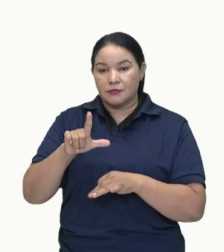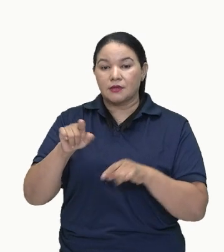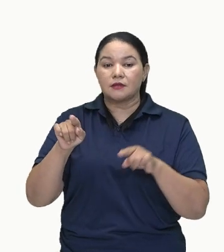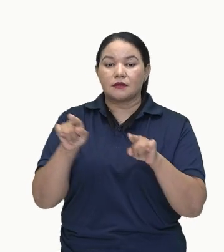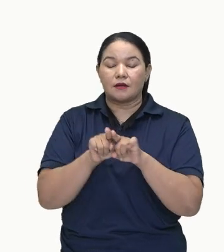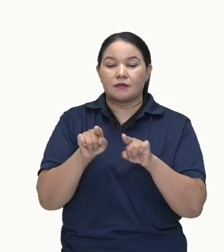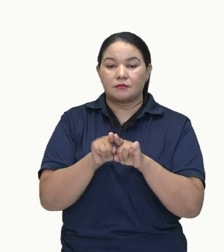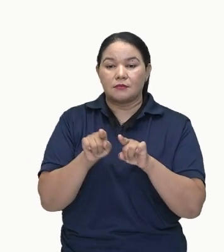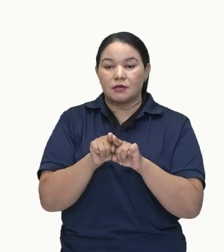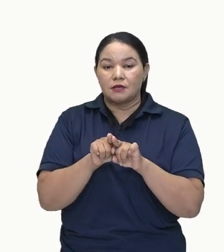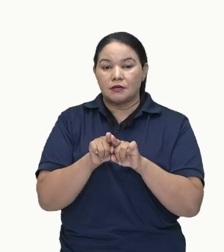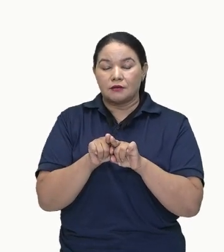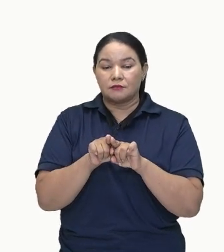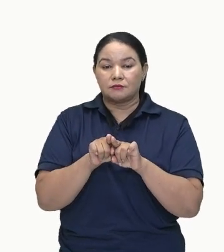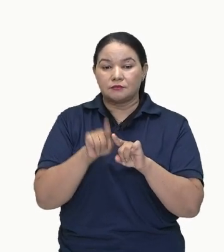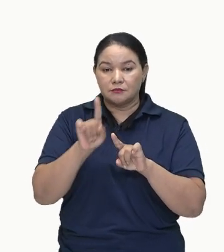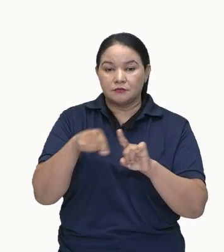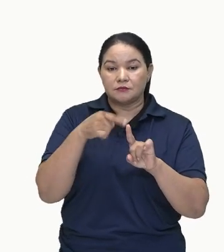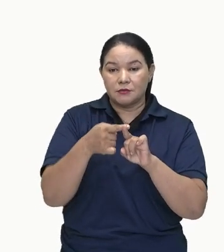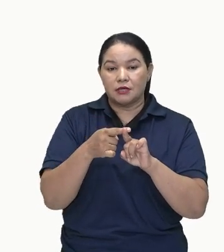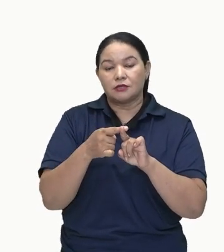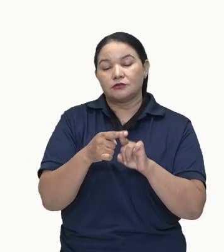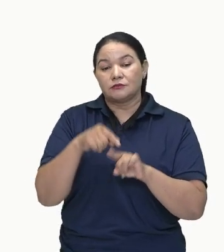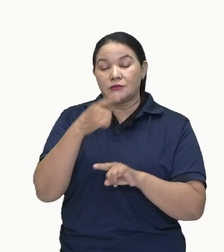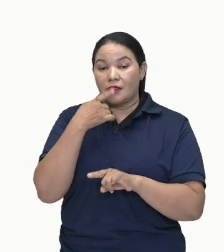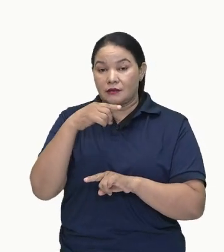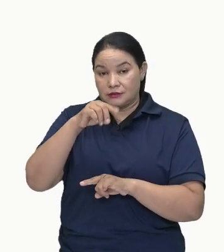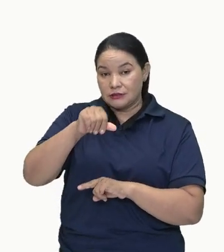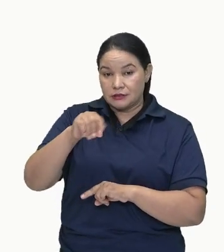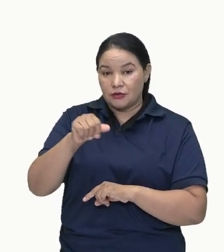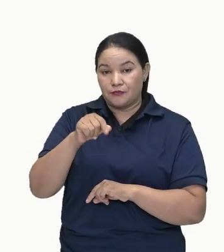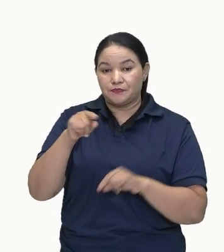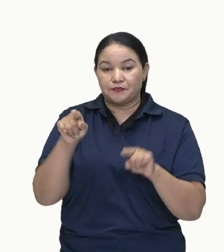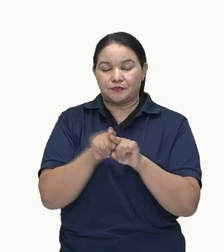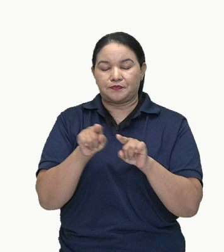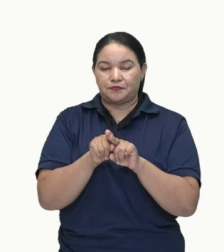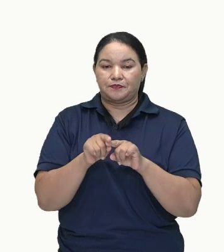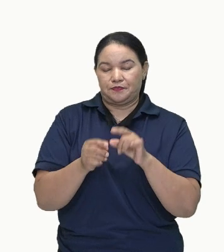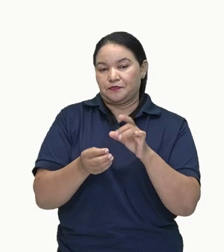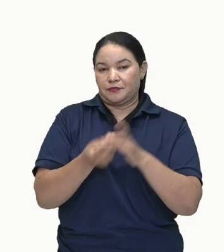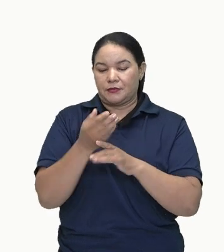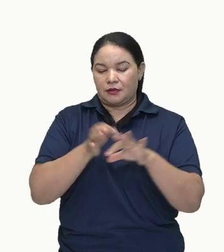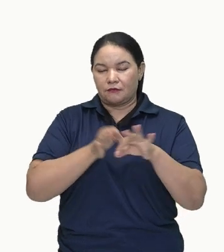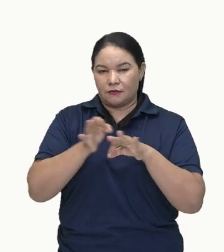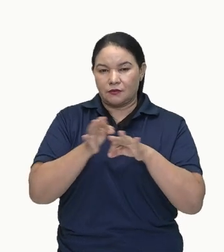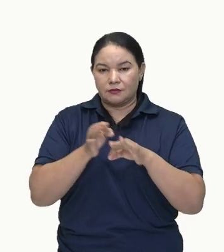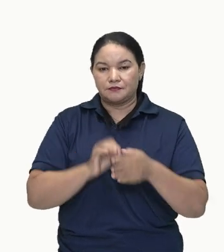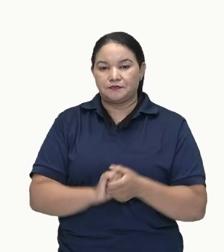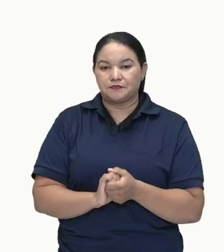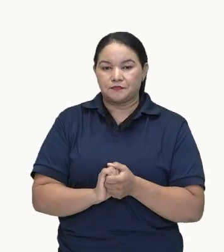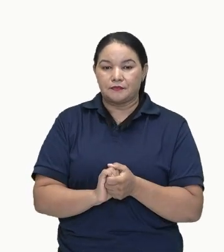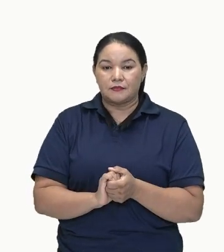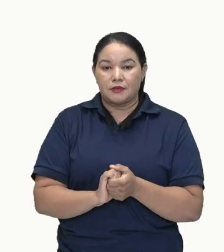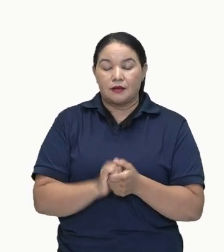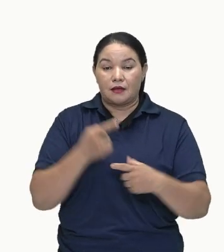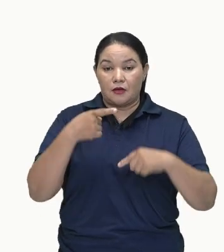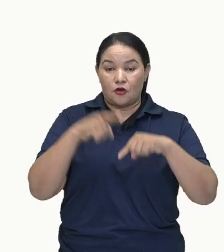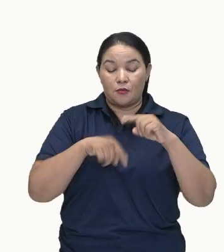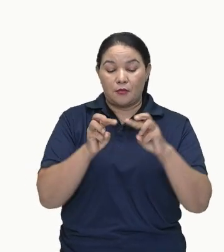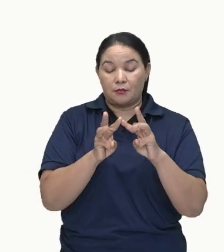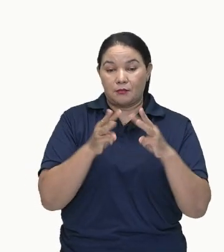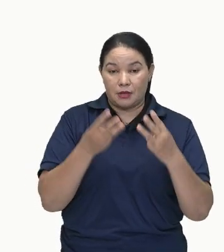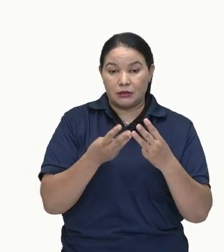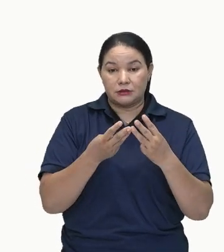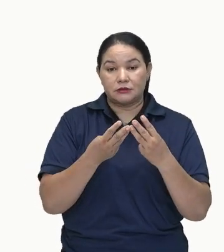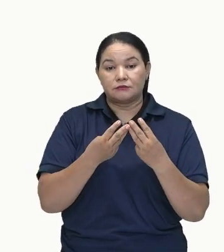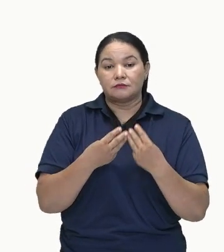mas no cotidiano, sal de cozinha, é preparado. A proporção de massa entre o sódio e o